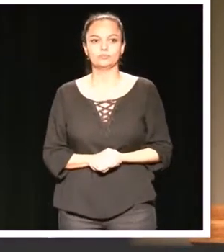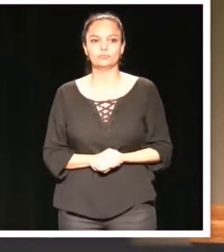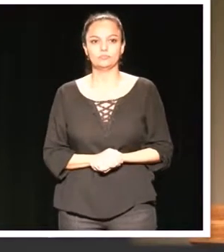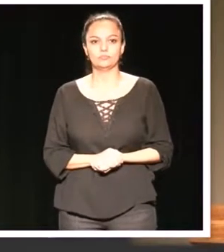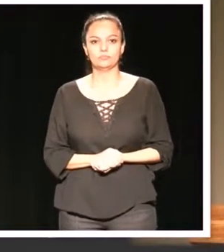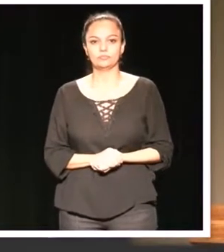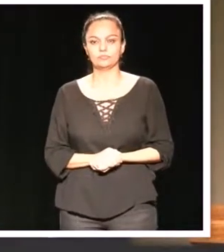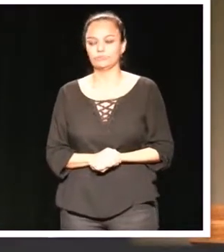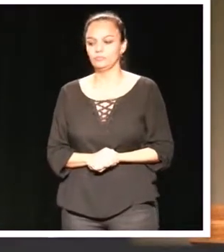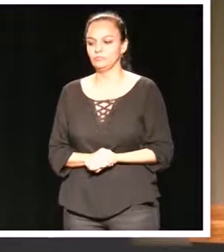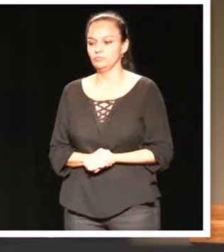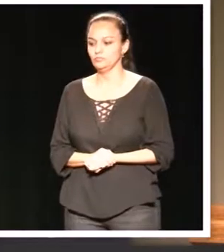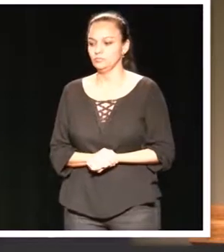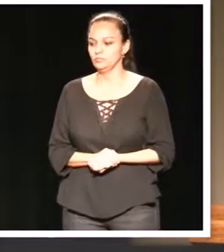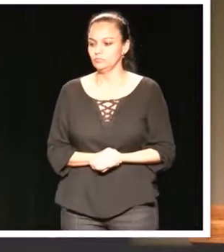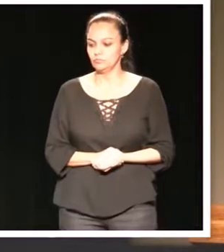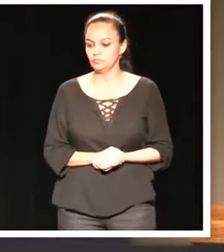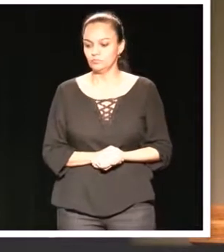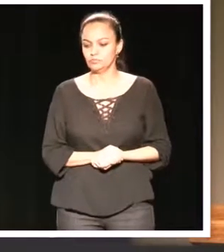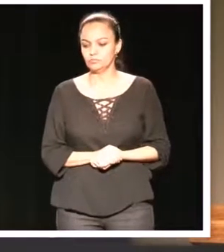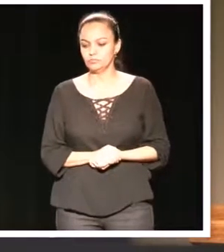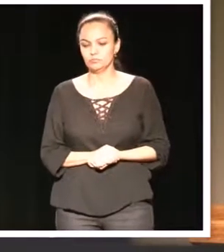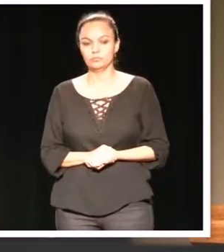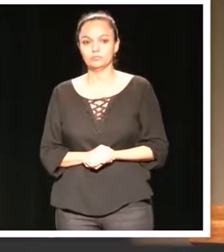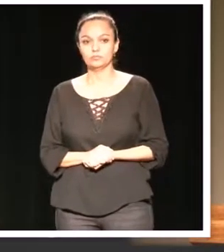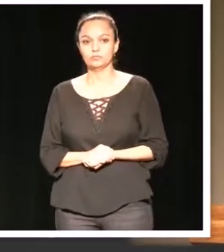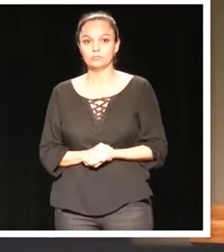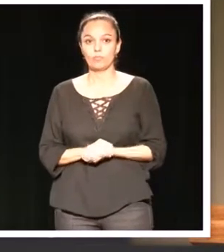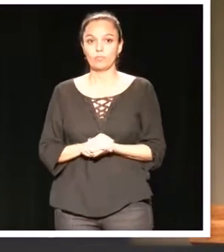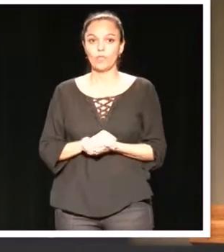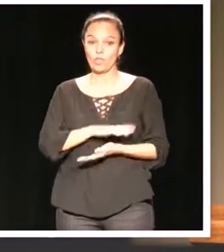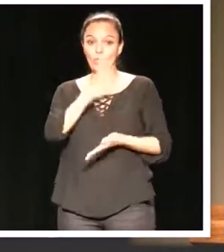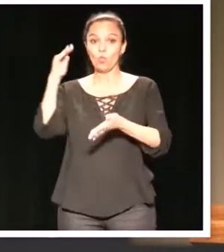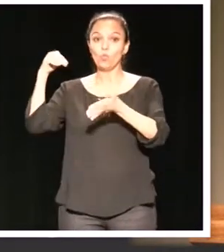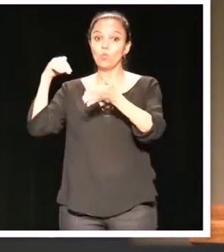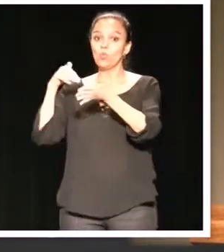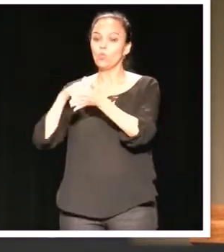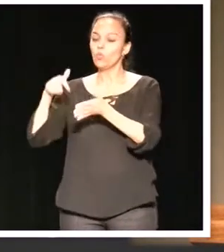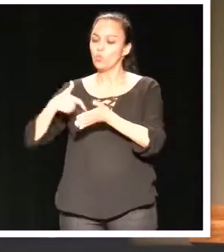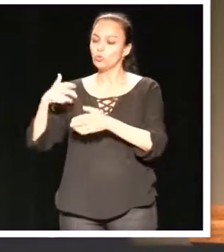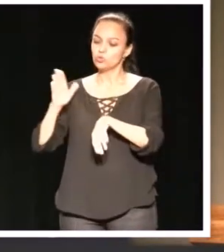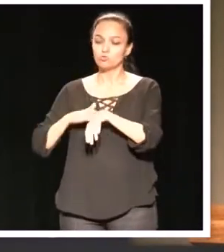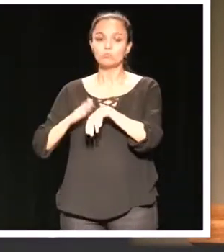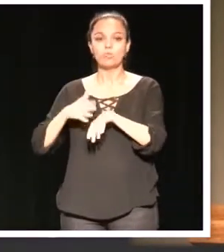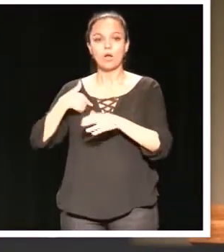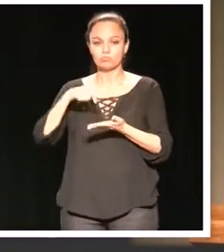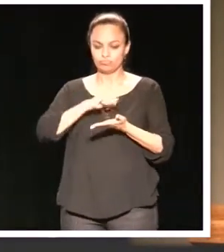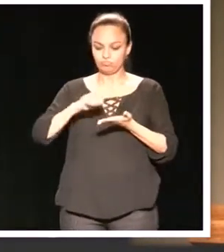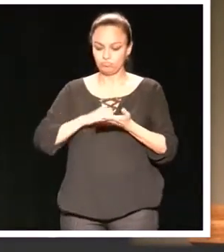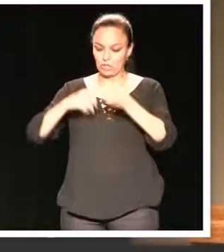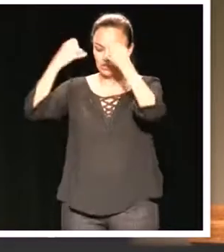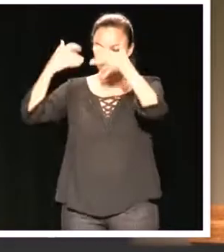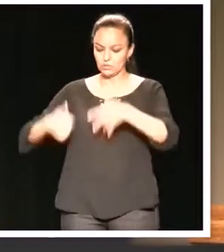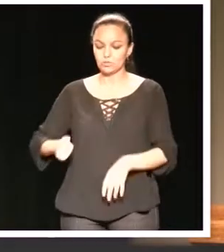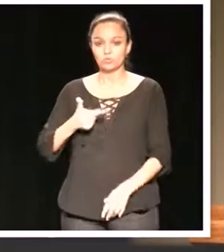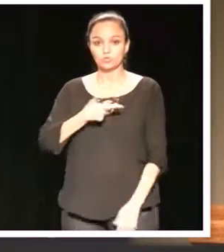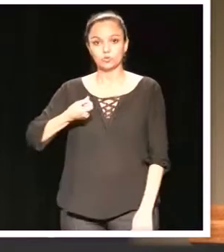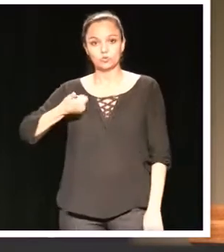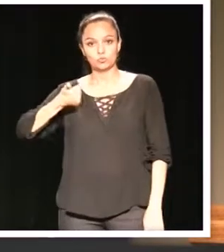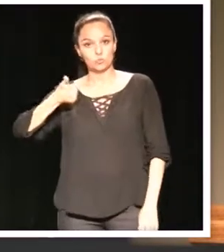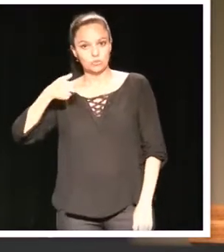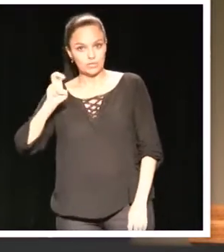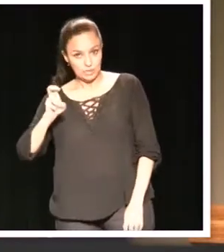E o formato de reconhecimento da herança, que eu descrevi no ano 2015, é mais difícil de achar no conjunto